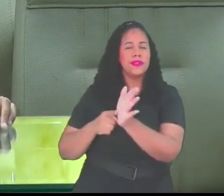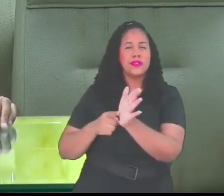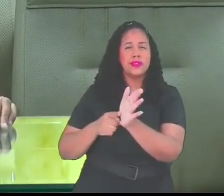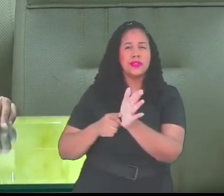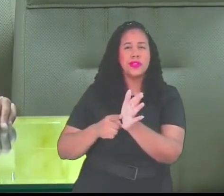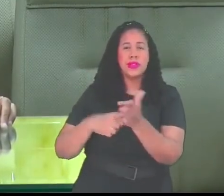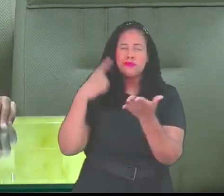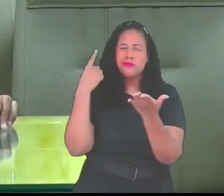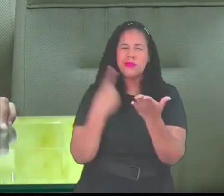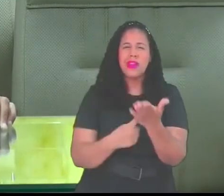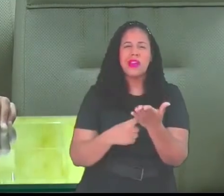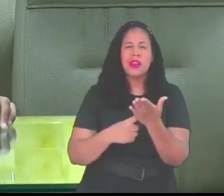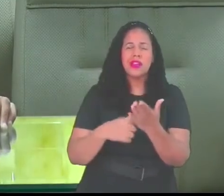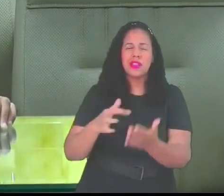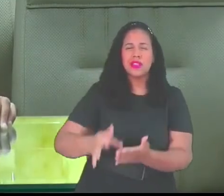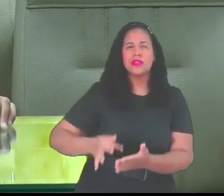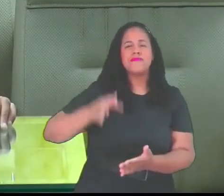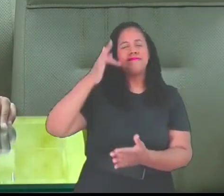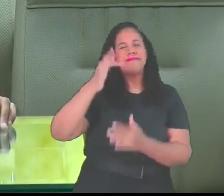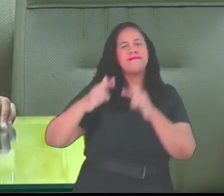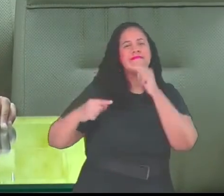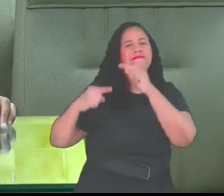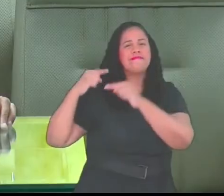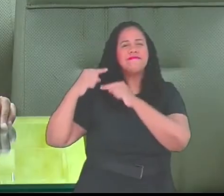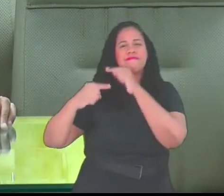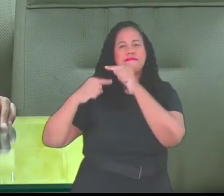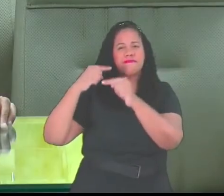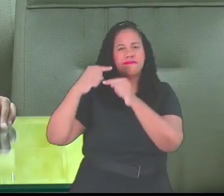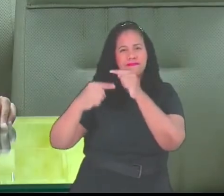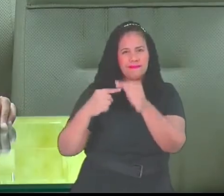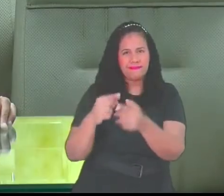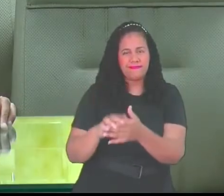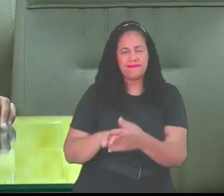futuras gerações.